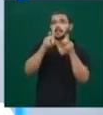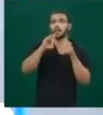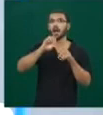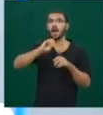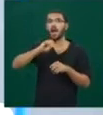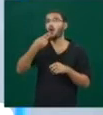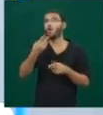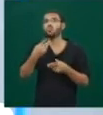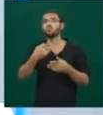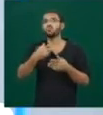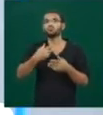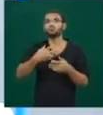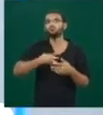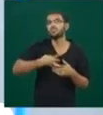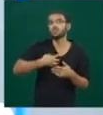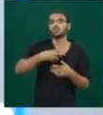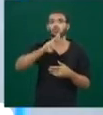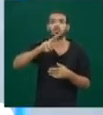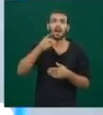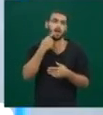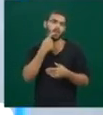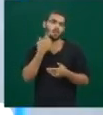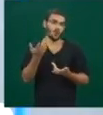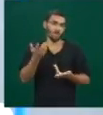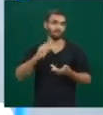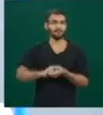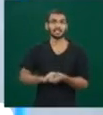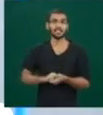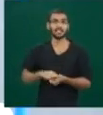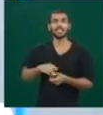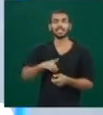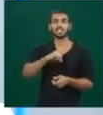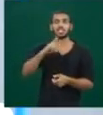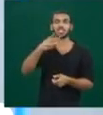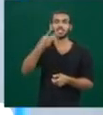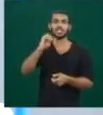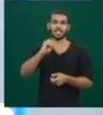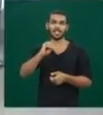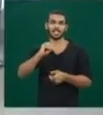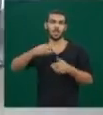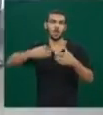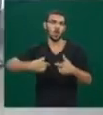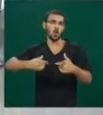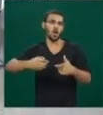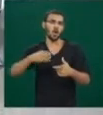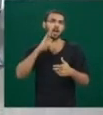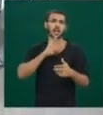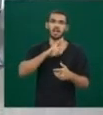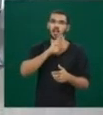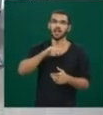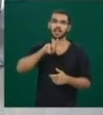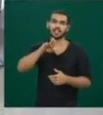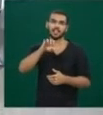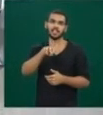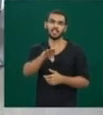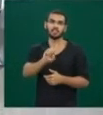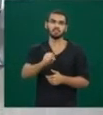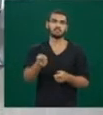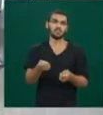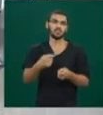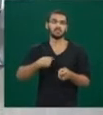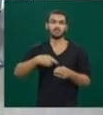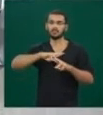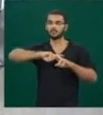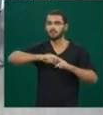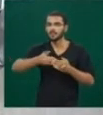poesia. E aí vai ser dia 30 lá no Ganesha, né? A gente convida todos, aberto a todos. Então, todo mundo pode participar. Todos podem participar.